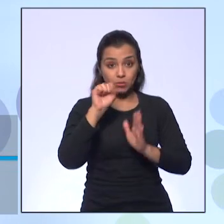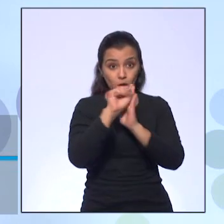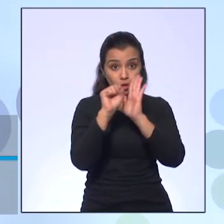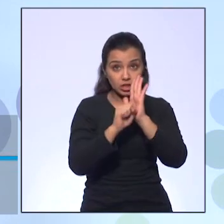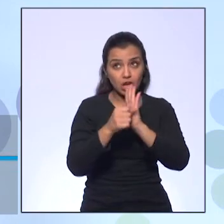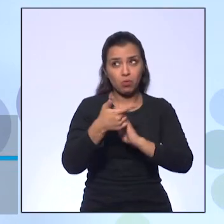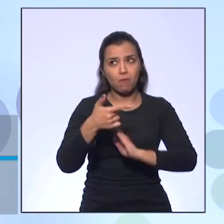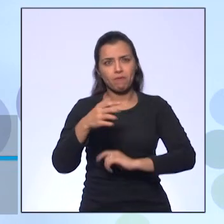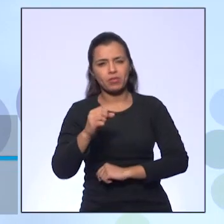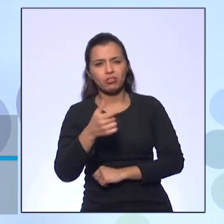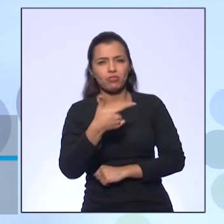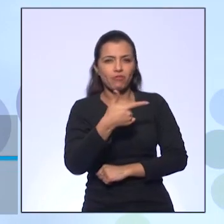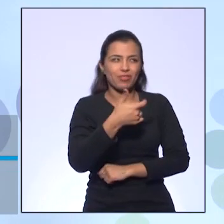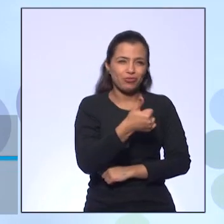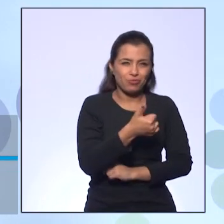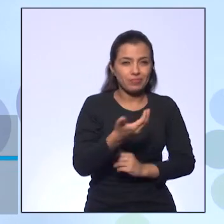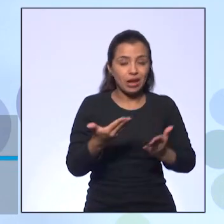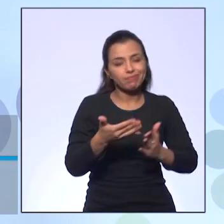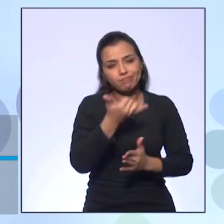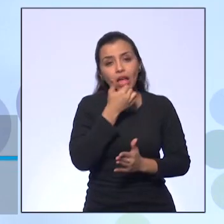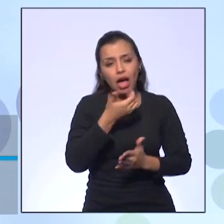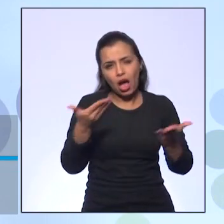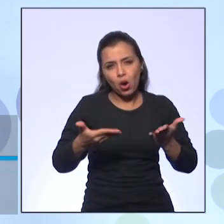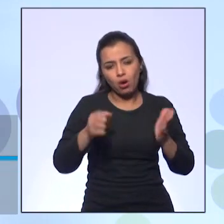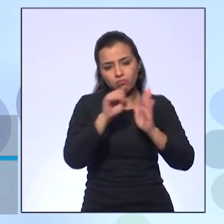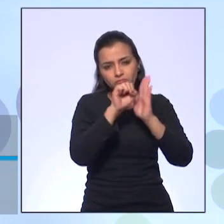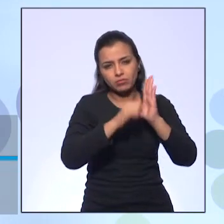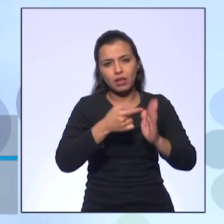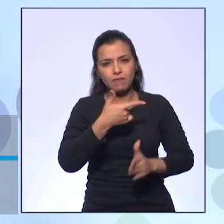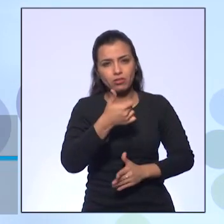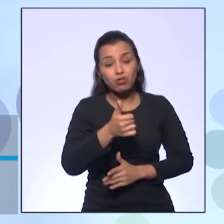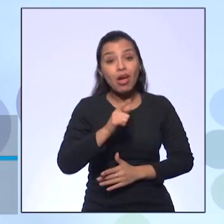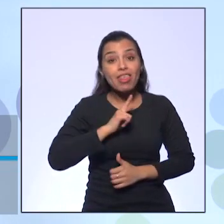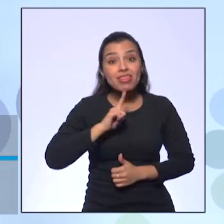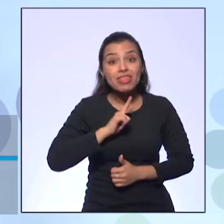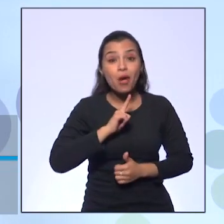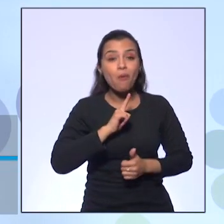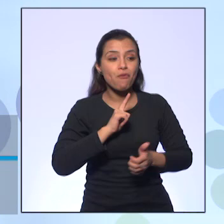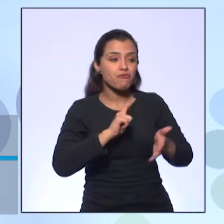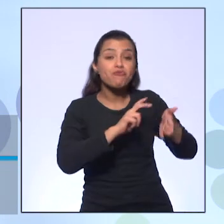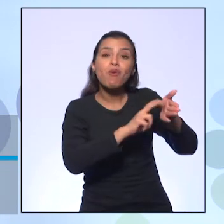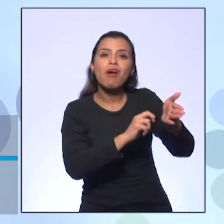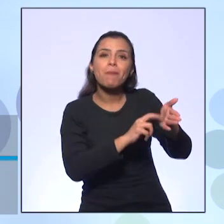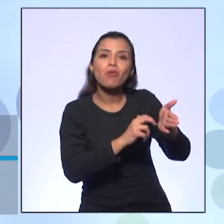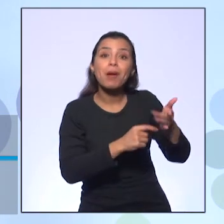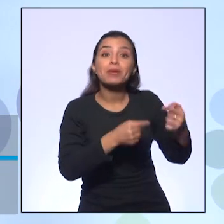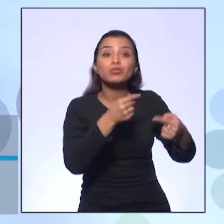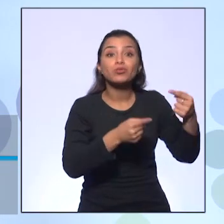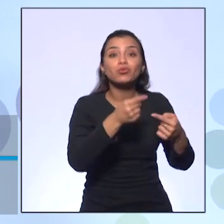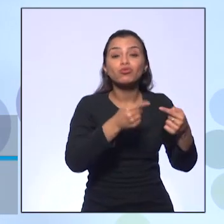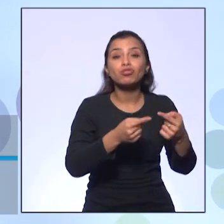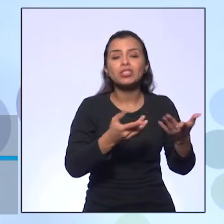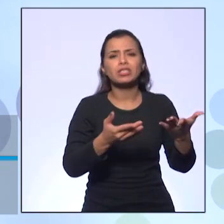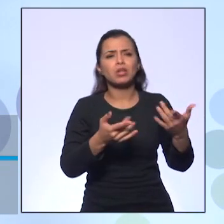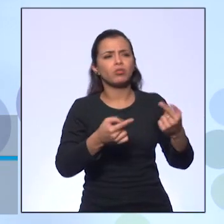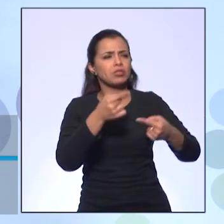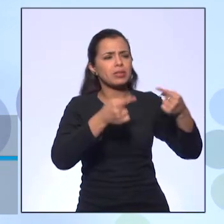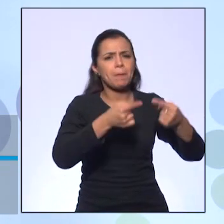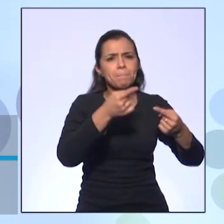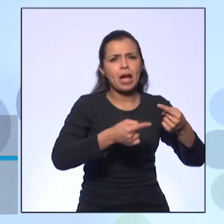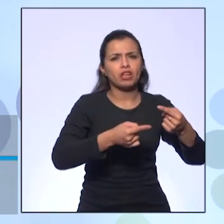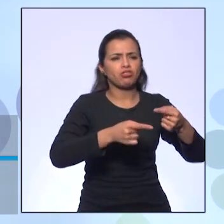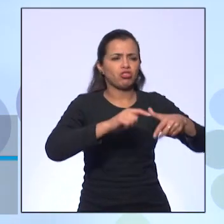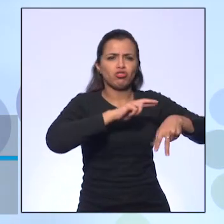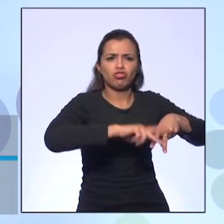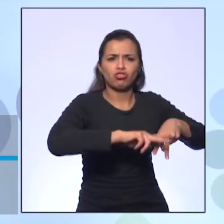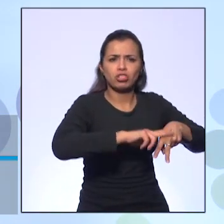XX, XXI, agora, né, nesse século XXI, nós temos pelo menos um vocabulário para discutir isso, né? Quando a gente fala de debate de gênero, quando a gente fala